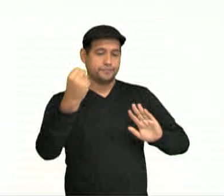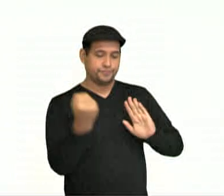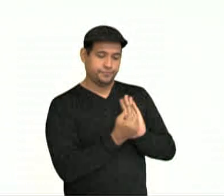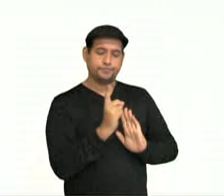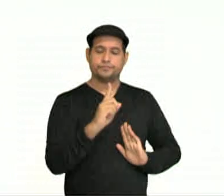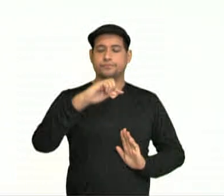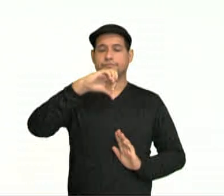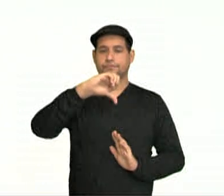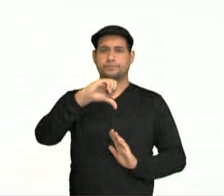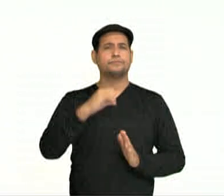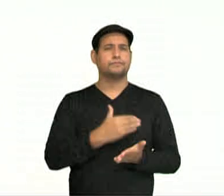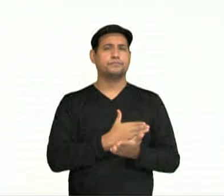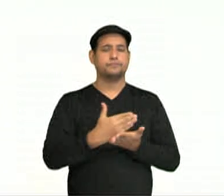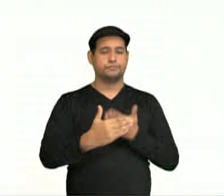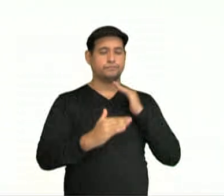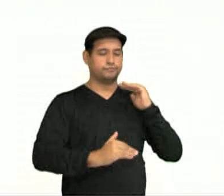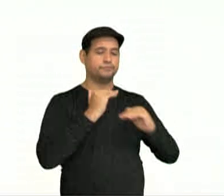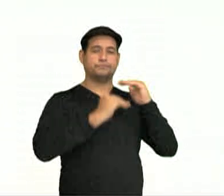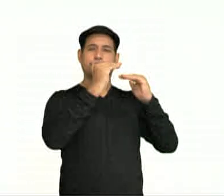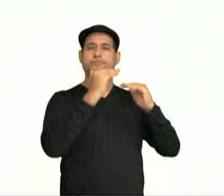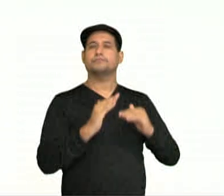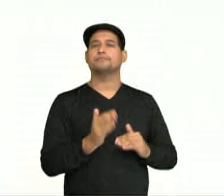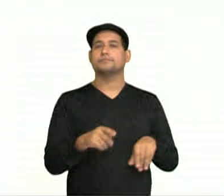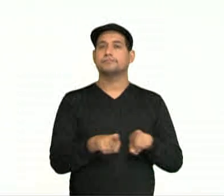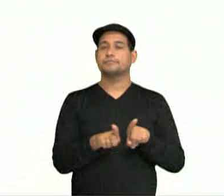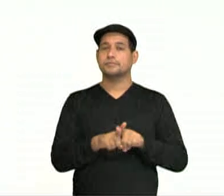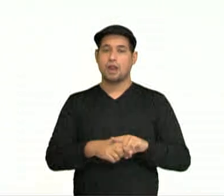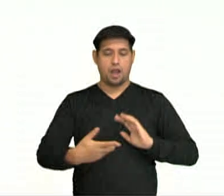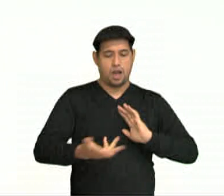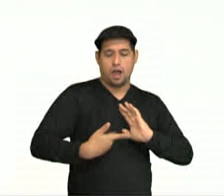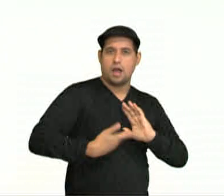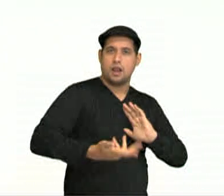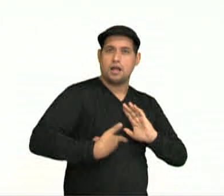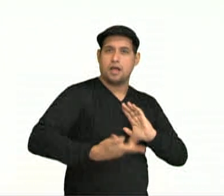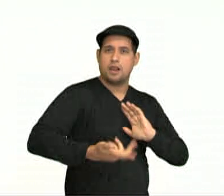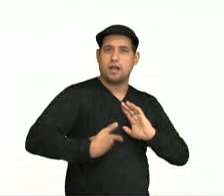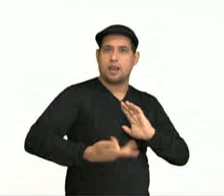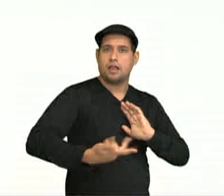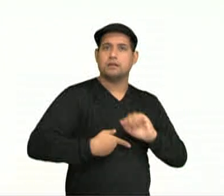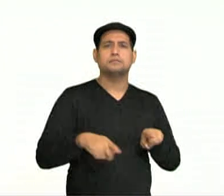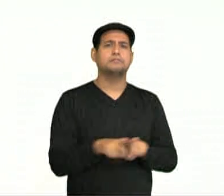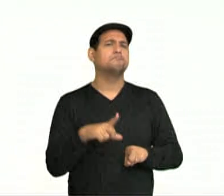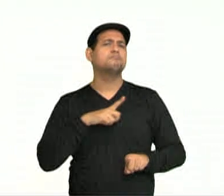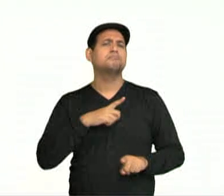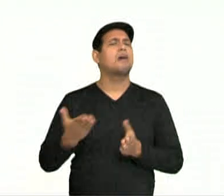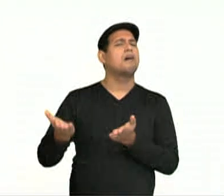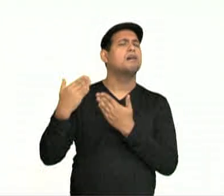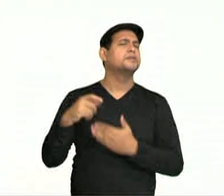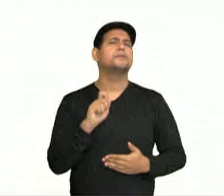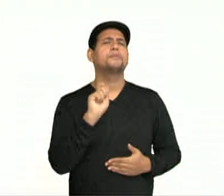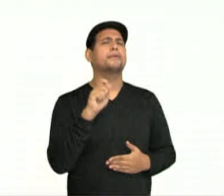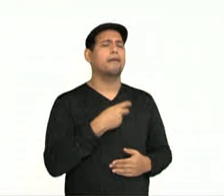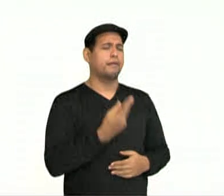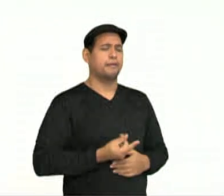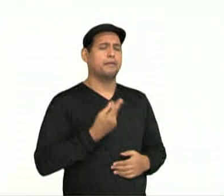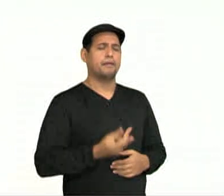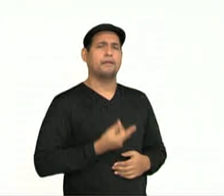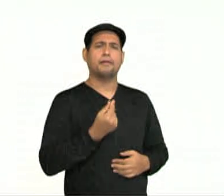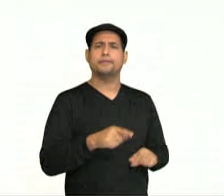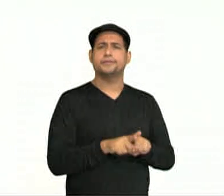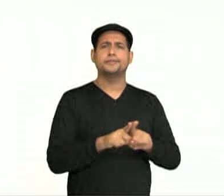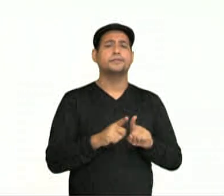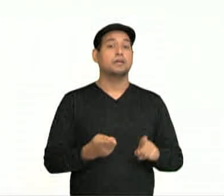que começou esse desenvolvimento industrial de forma mais acelerada, mais acentuada. O que se tinha antes de atividade econômica, atividade